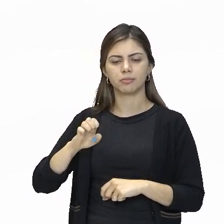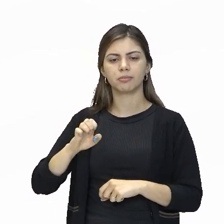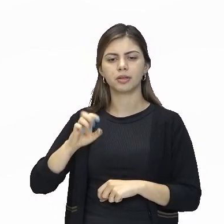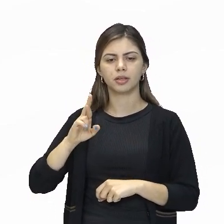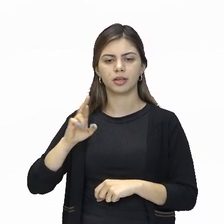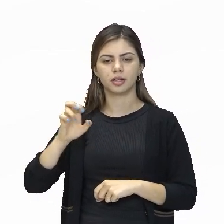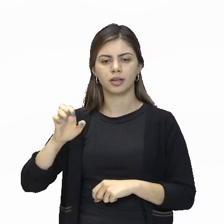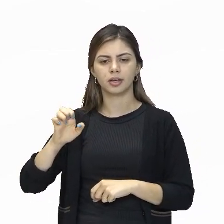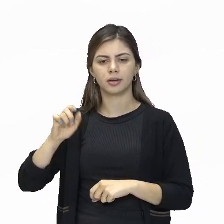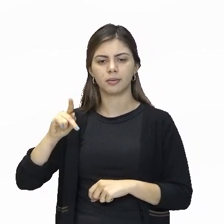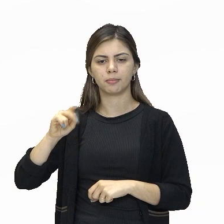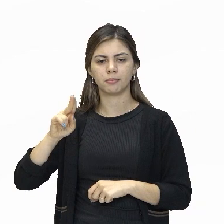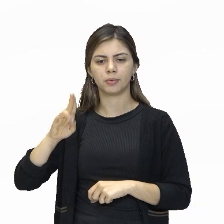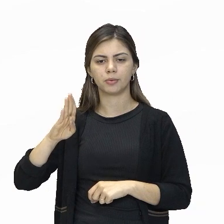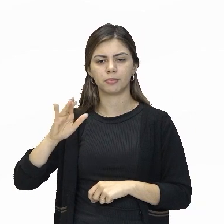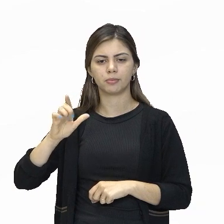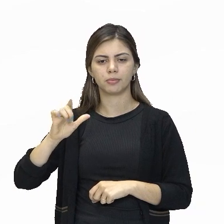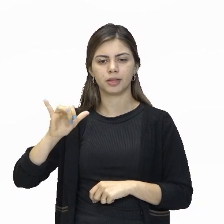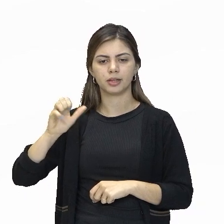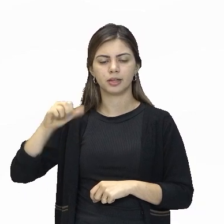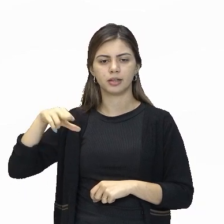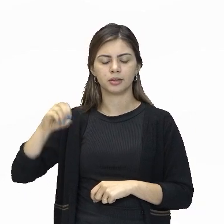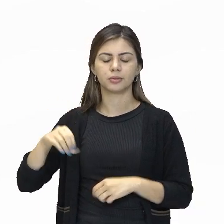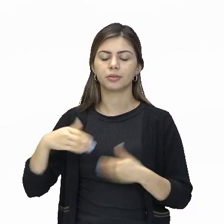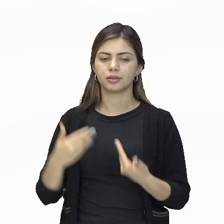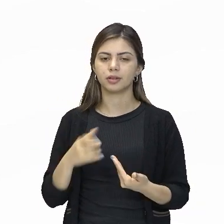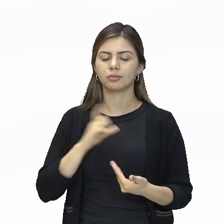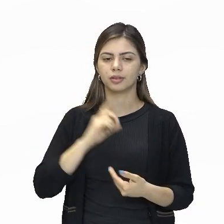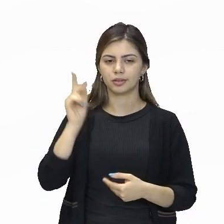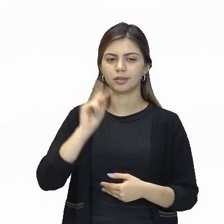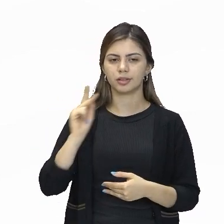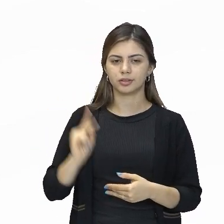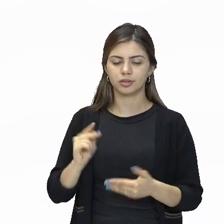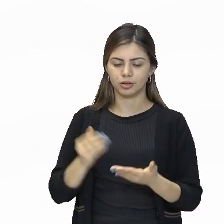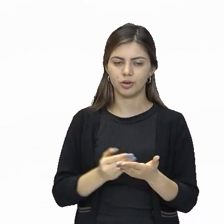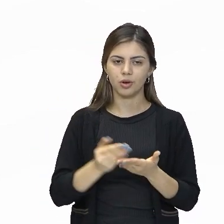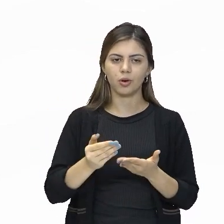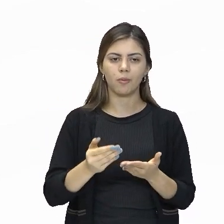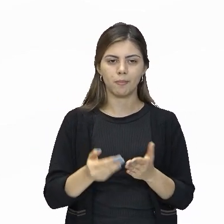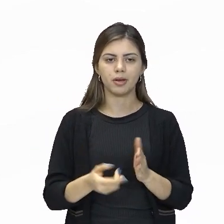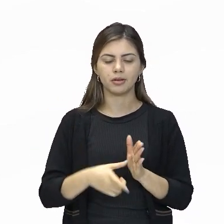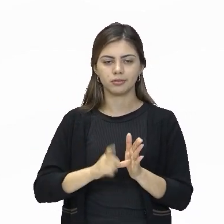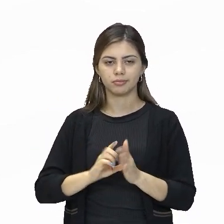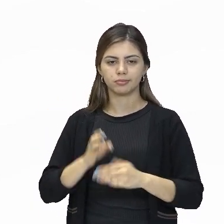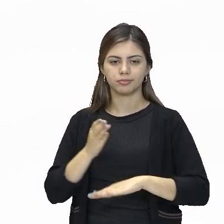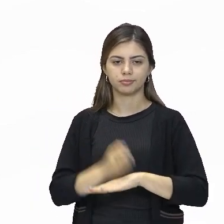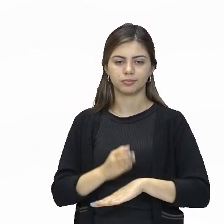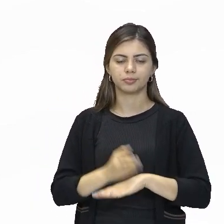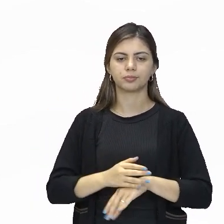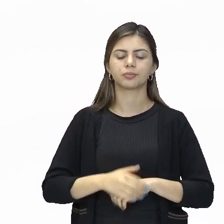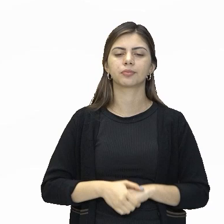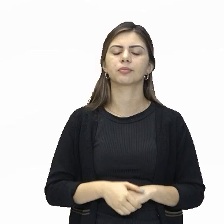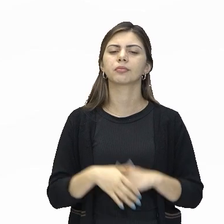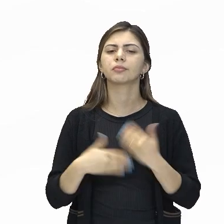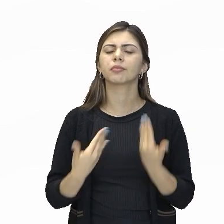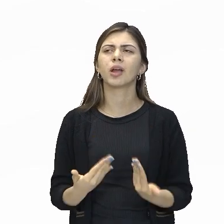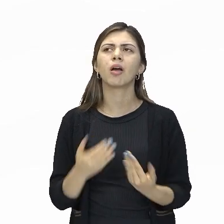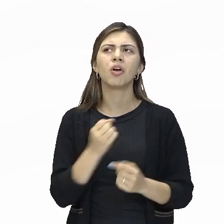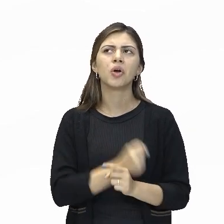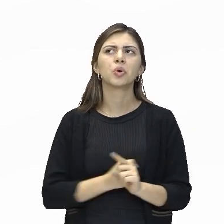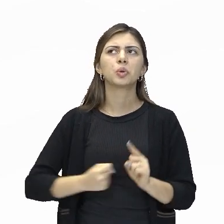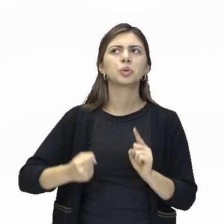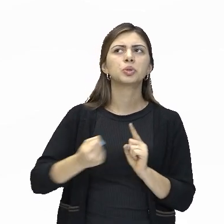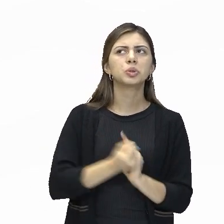que aconteceu nessa transição para começar o modernismo. E quais eram as questões sociais